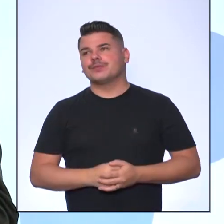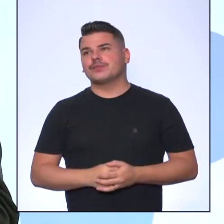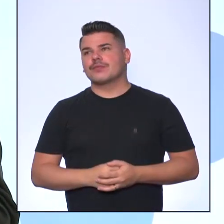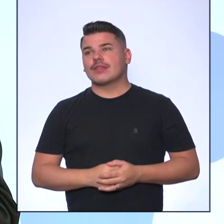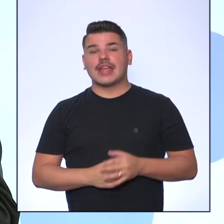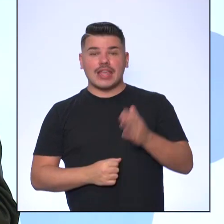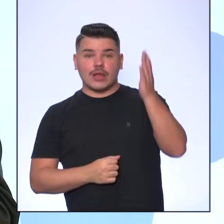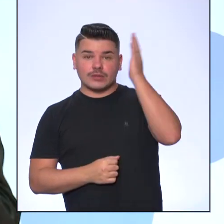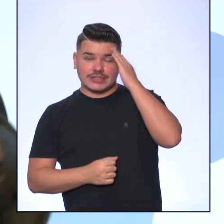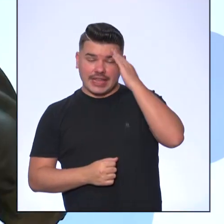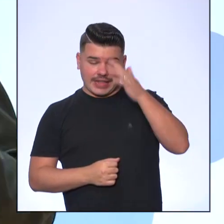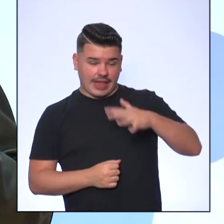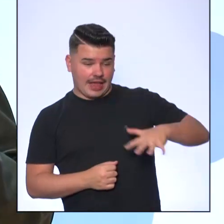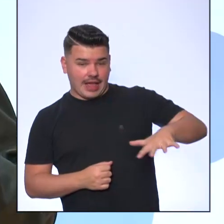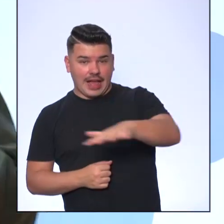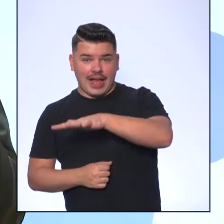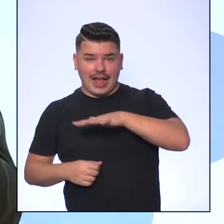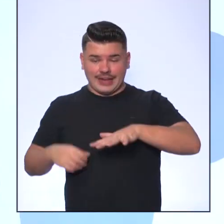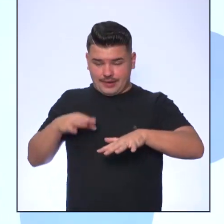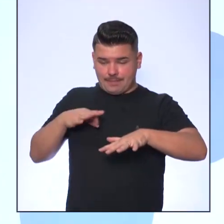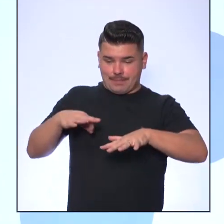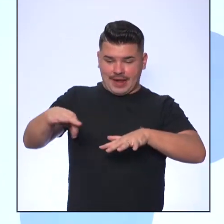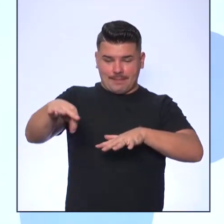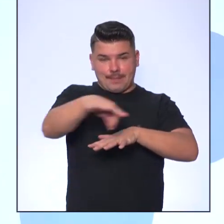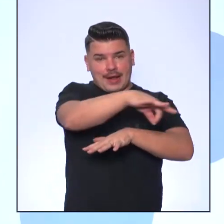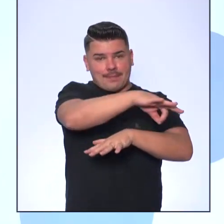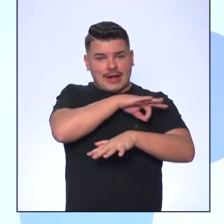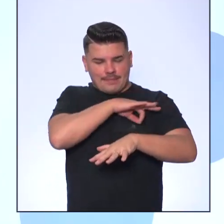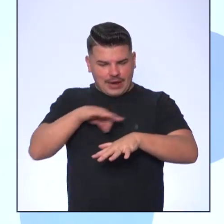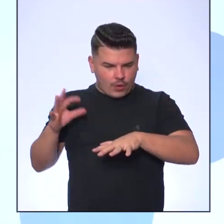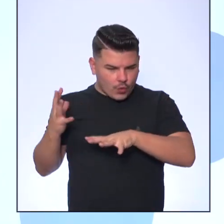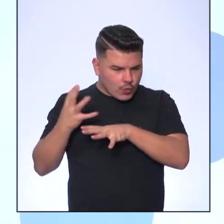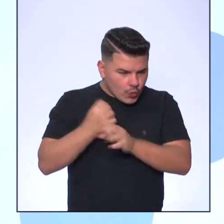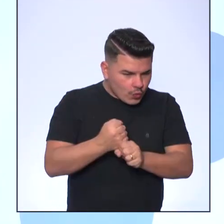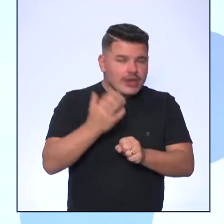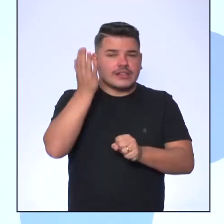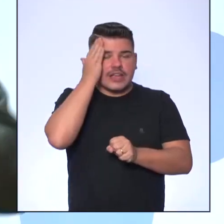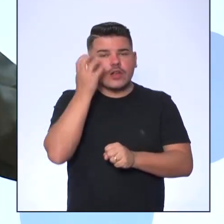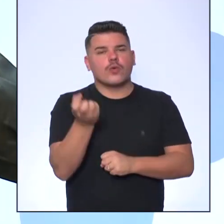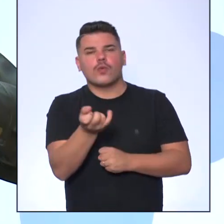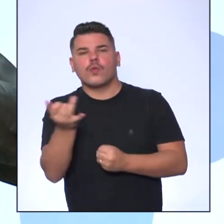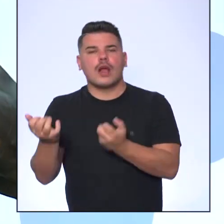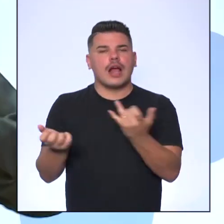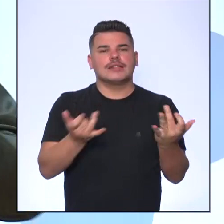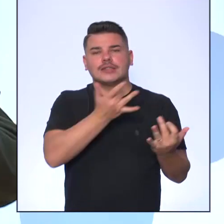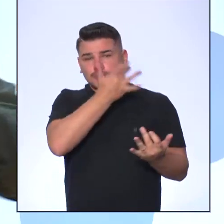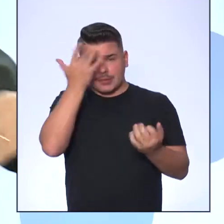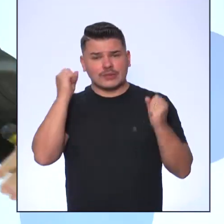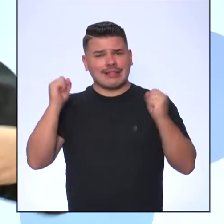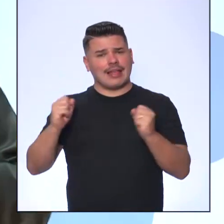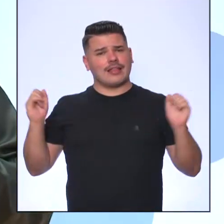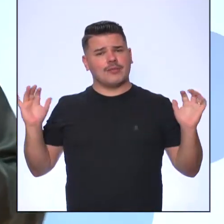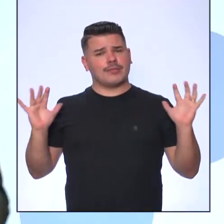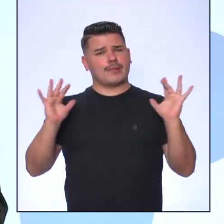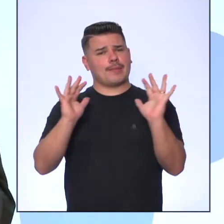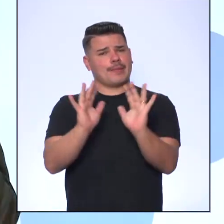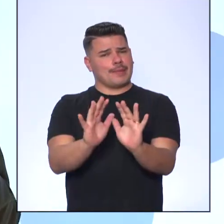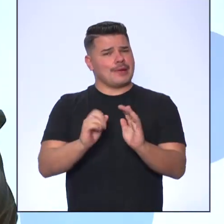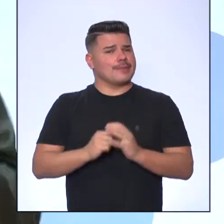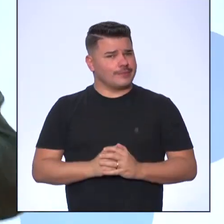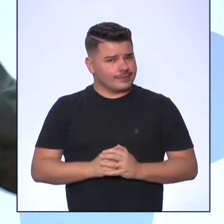a área, eu posso entender quantas pessoas cabem ali dentro. Eu posso ver, no caso aqui,